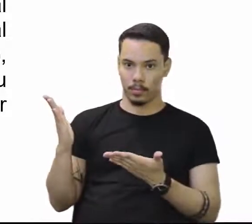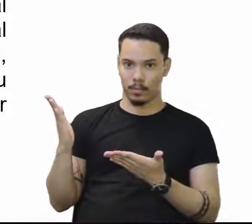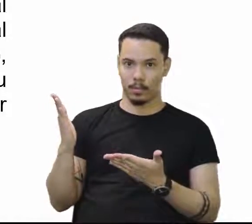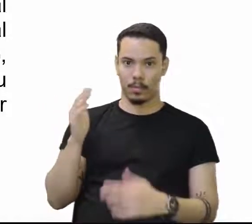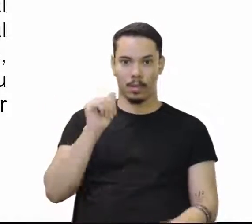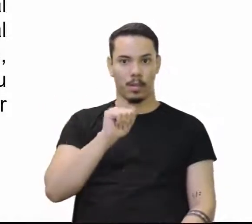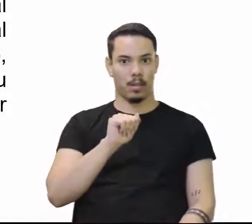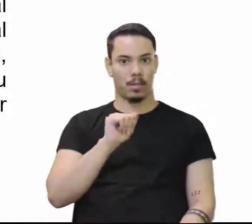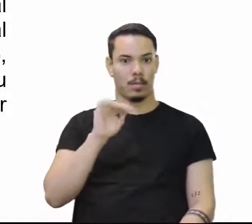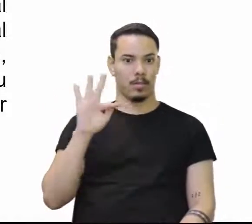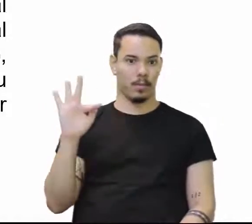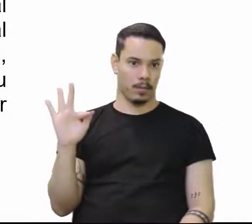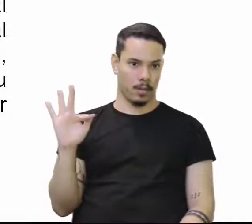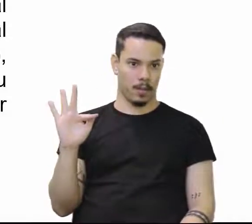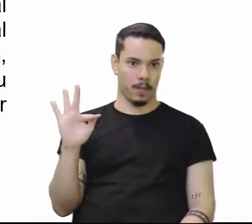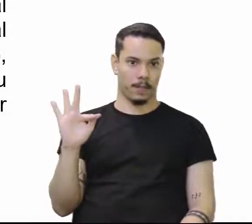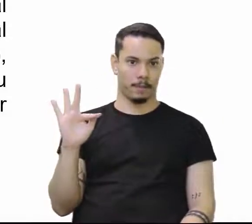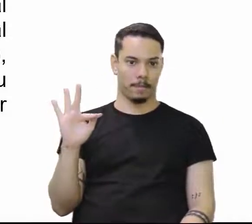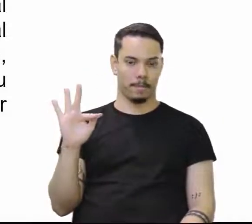Aloysio Ferreira.